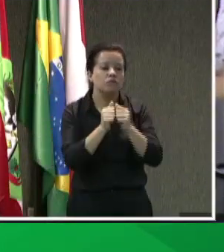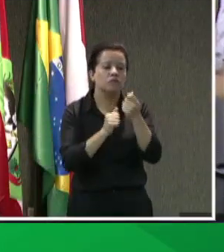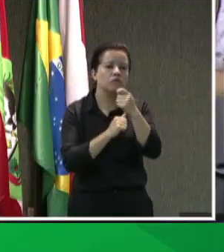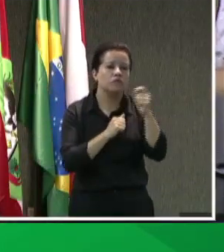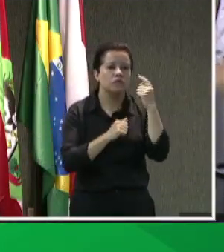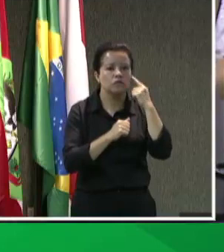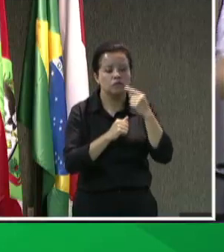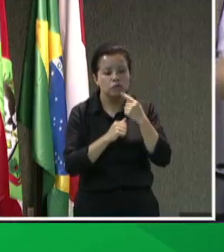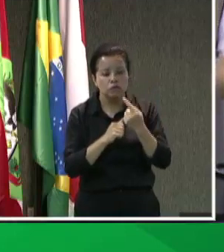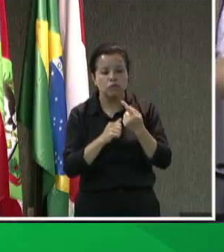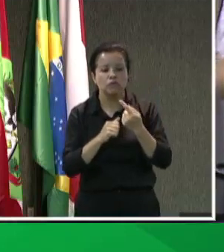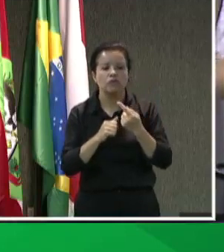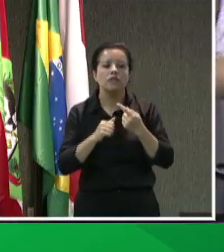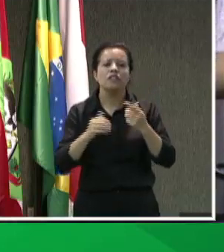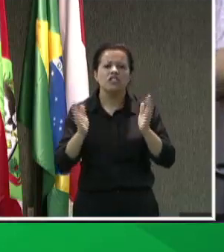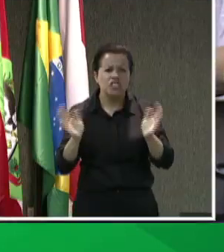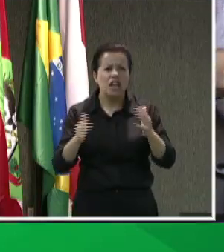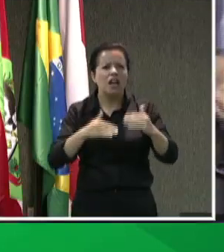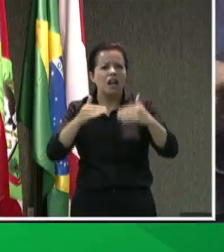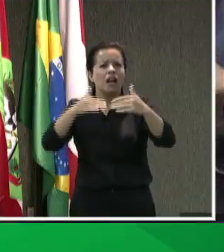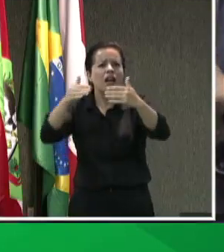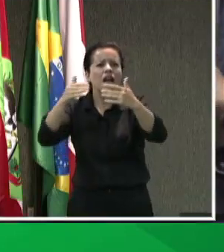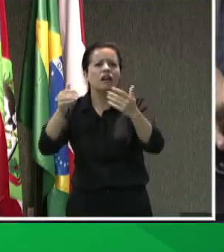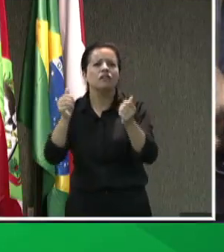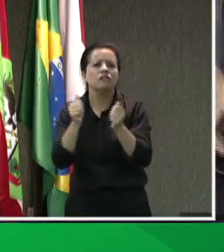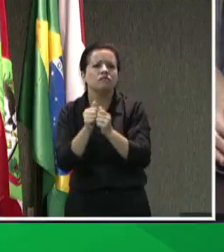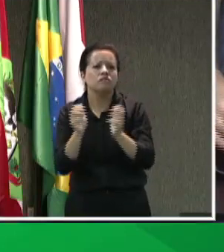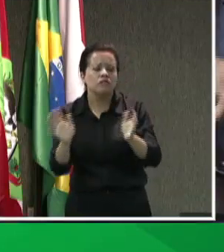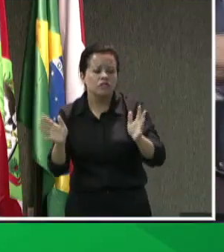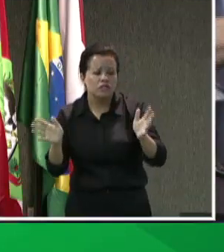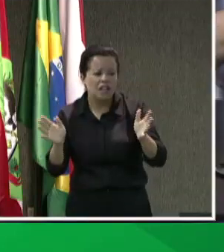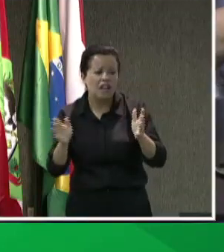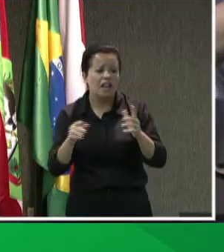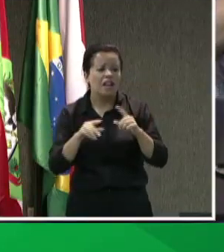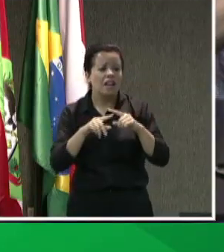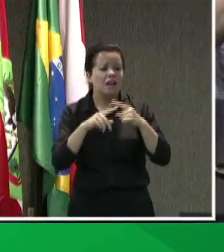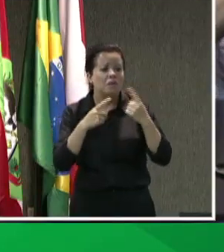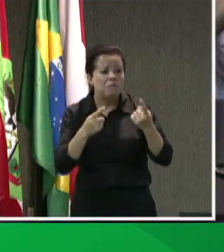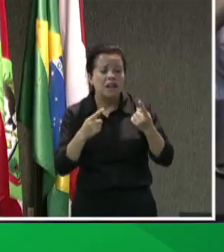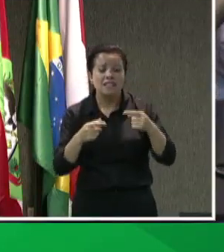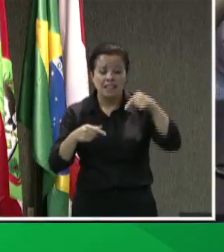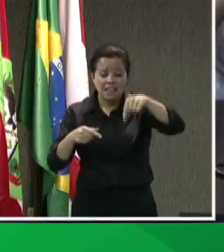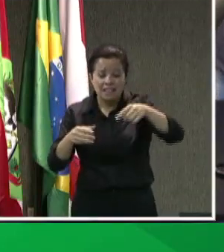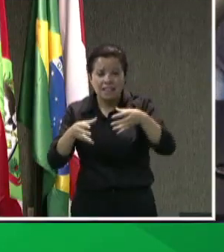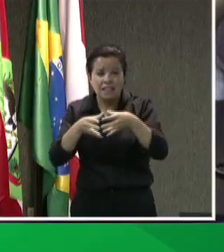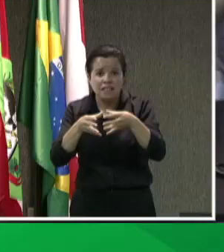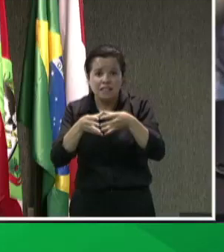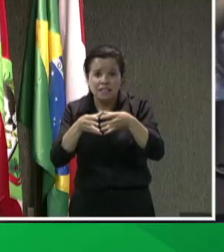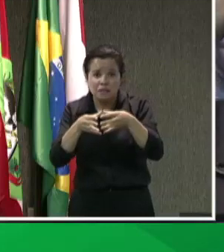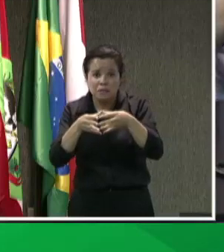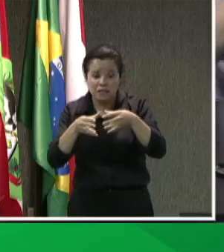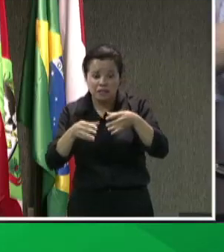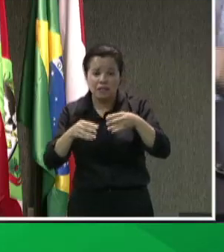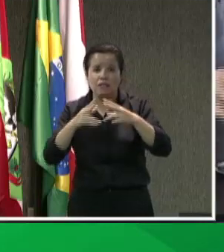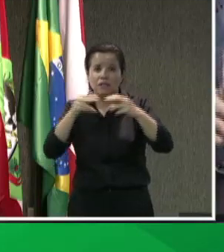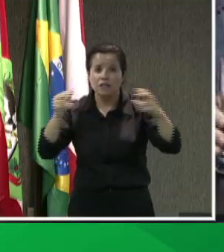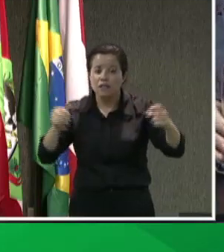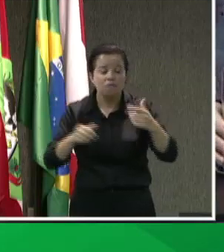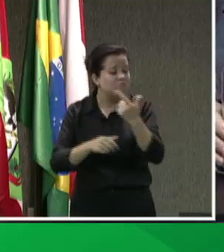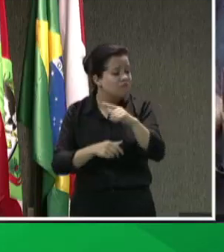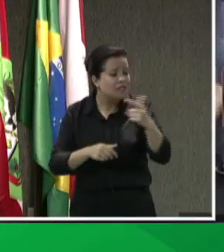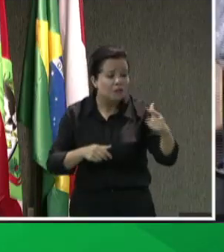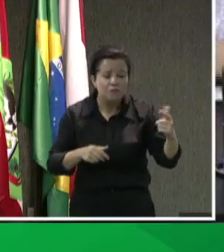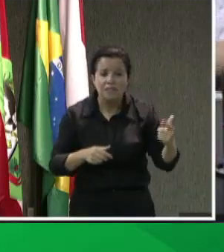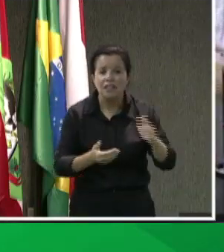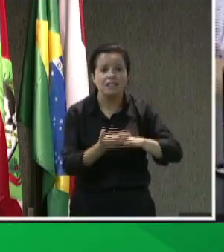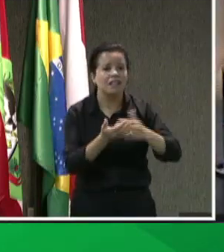na conversa interna de a Câmara cumprir o seu papel, que já não cumpre. A Câmara da Capital não tem intérprete de Libras. Se um surdo precisar acessar um dos